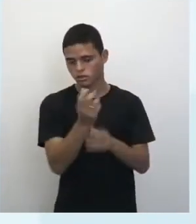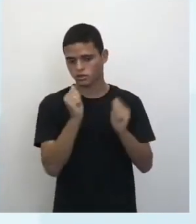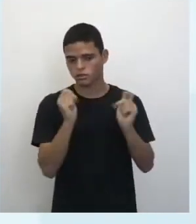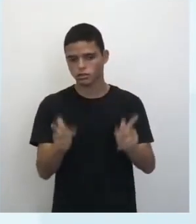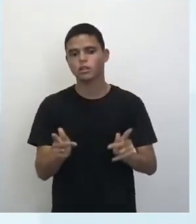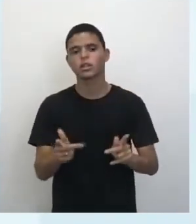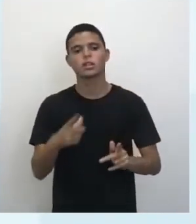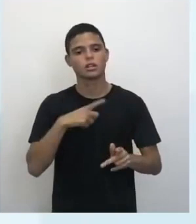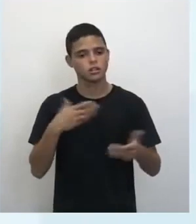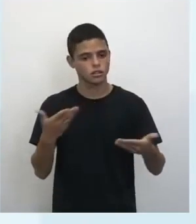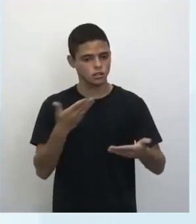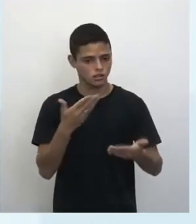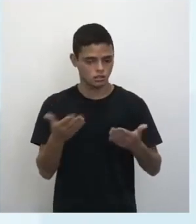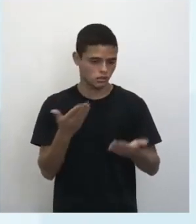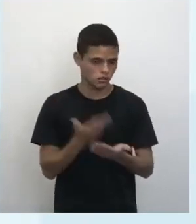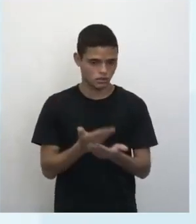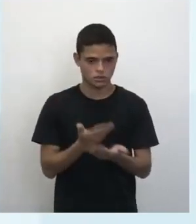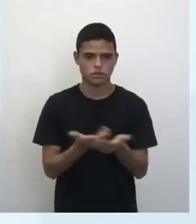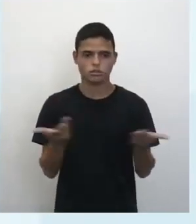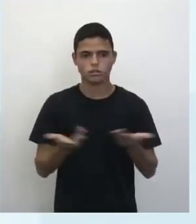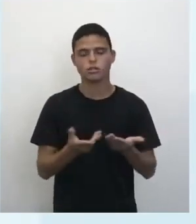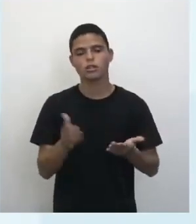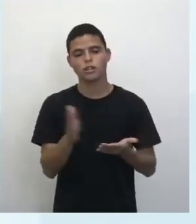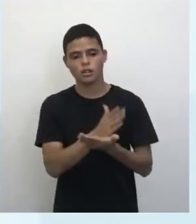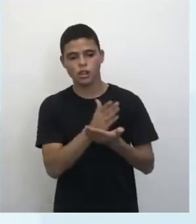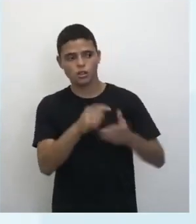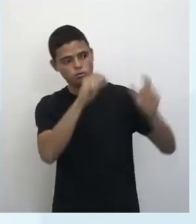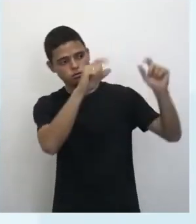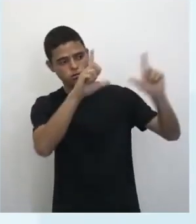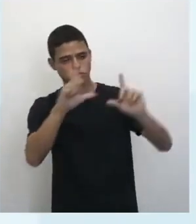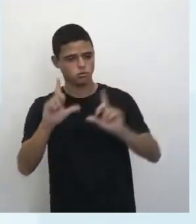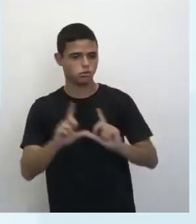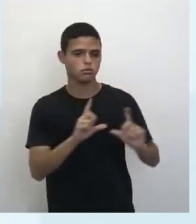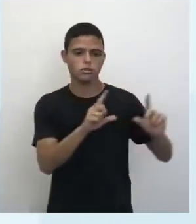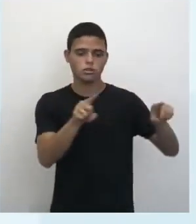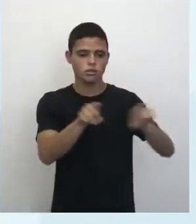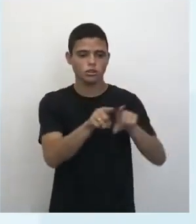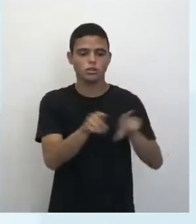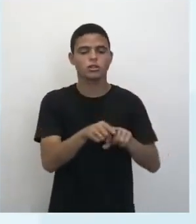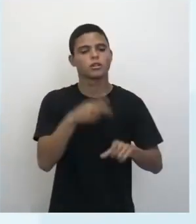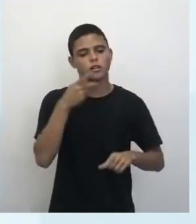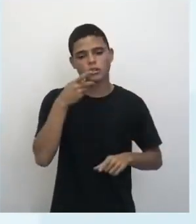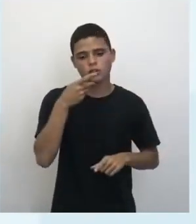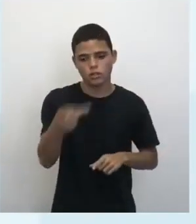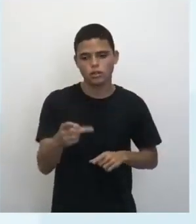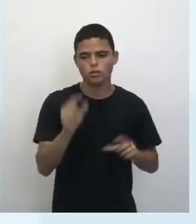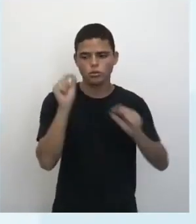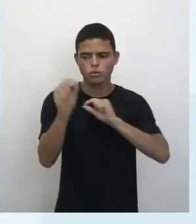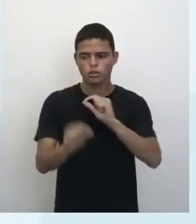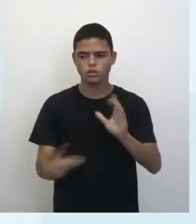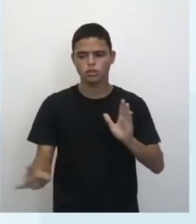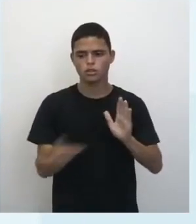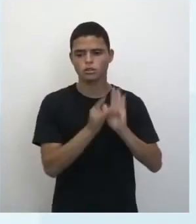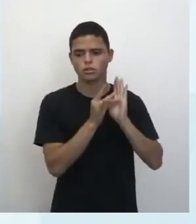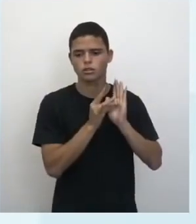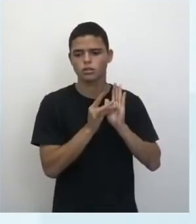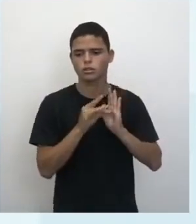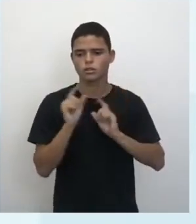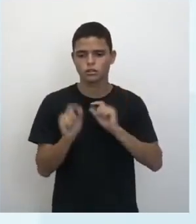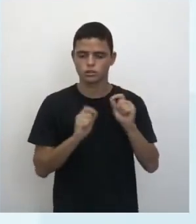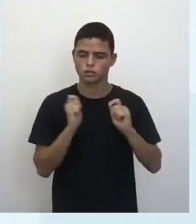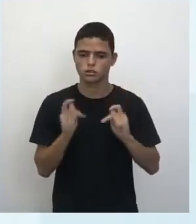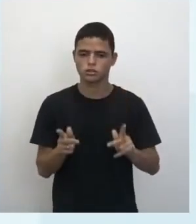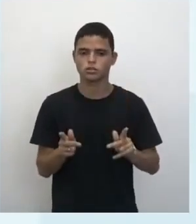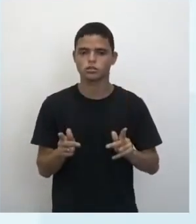Na aula de hoje nós analisamos algumas tirinhas, 2 tirinhas, falamos então sobre o que é uma personificação,